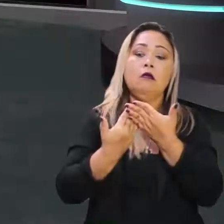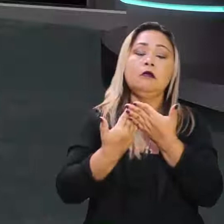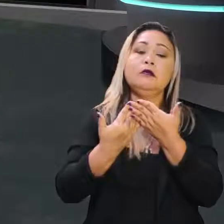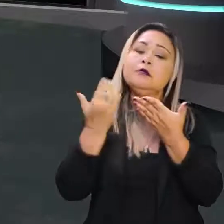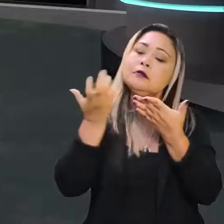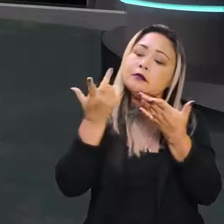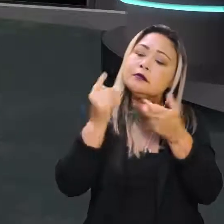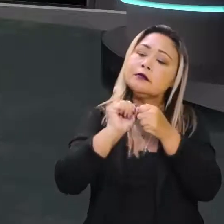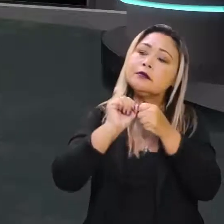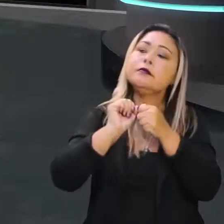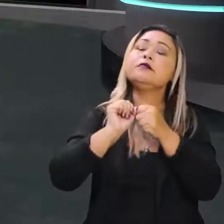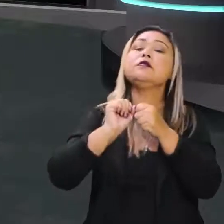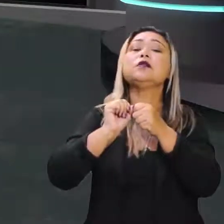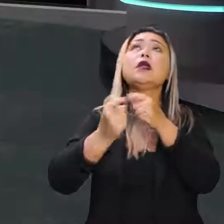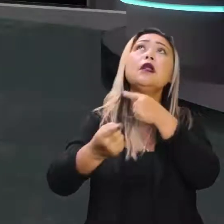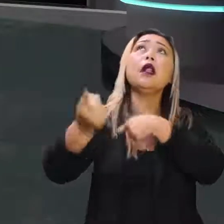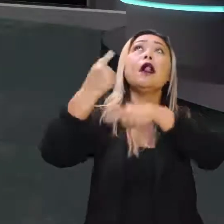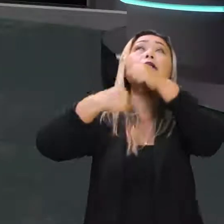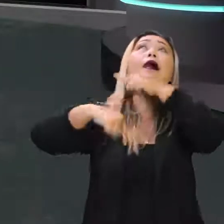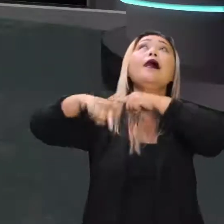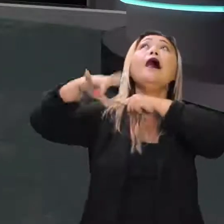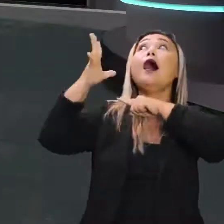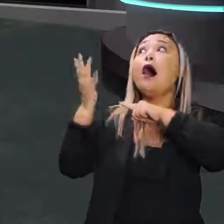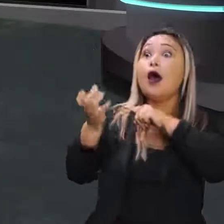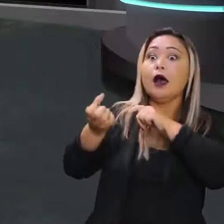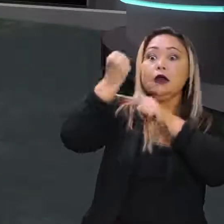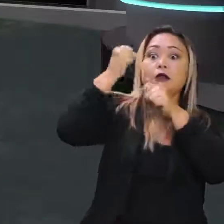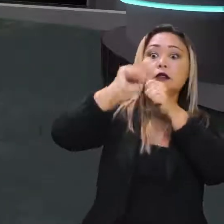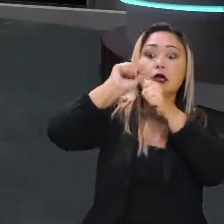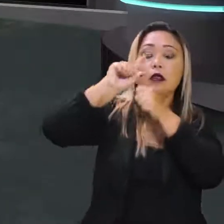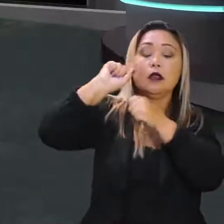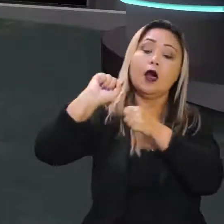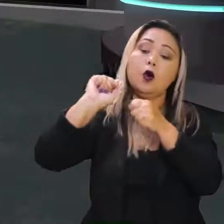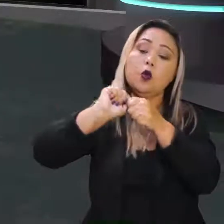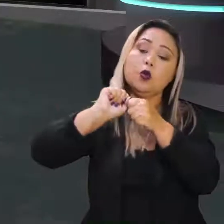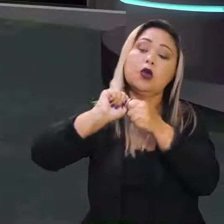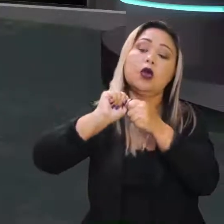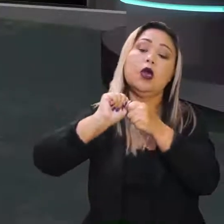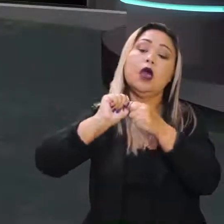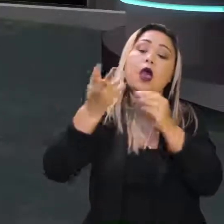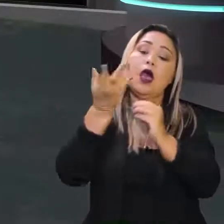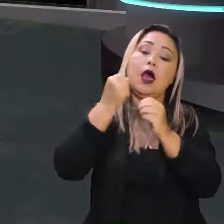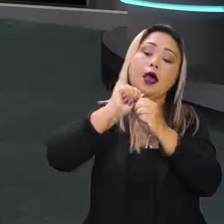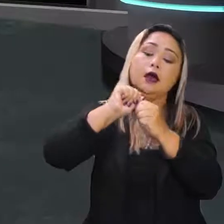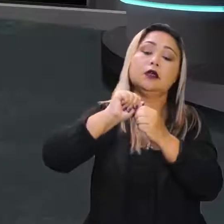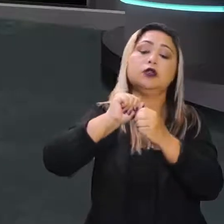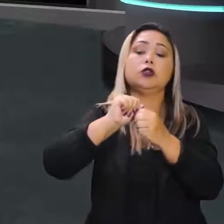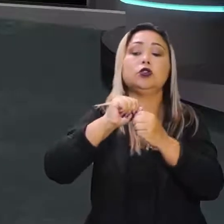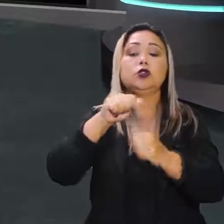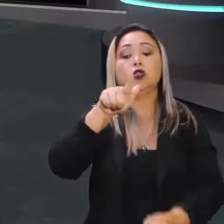reviver a arte grega romana e foi contrário, então, ao barroco e ao